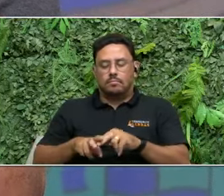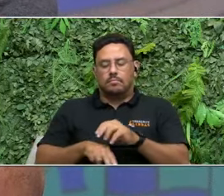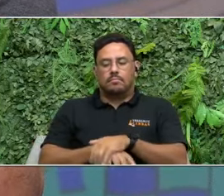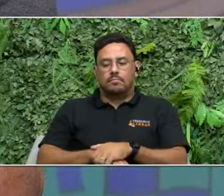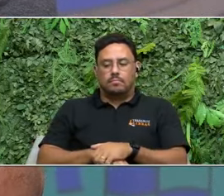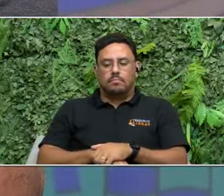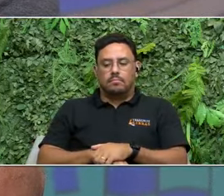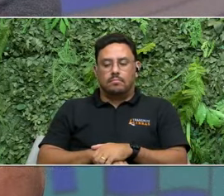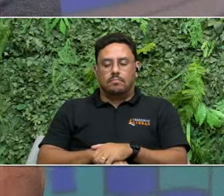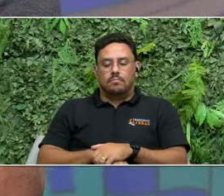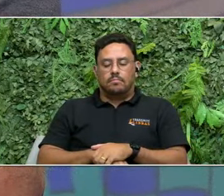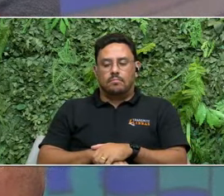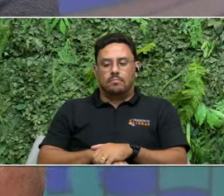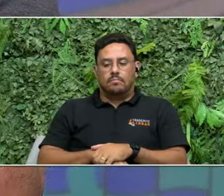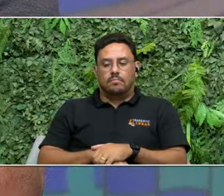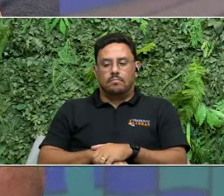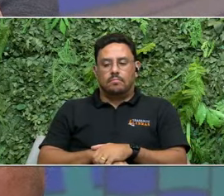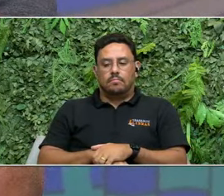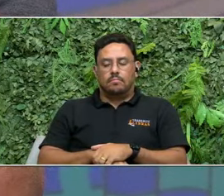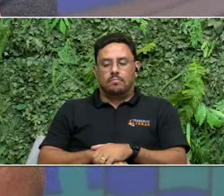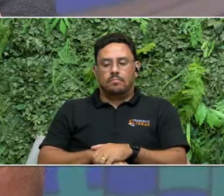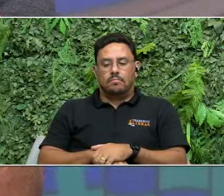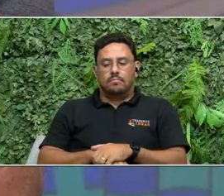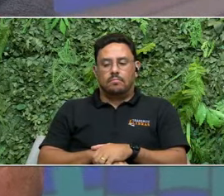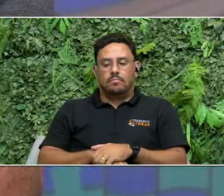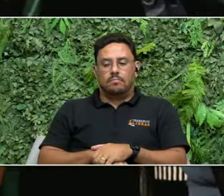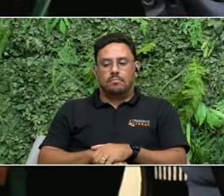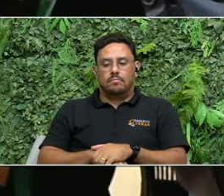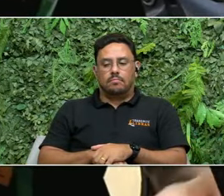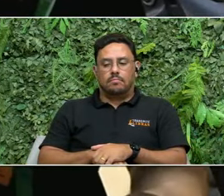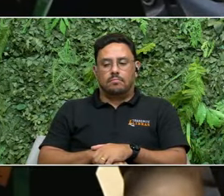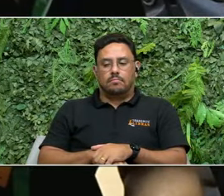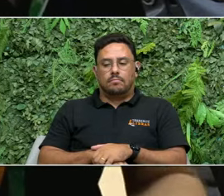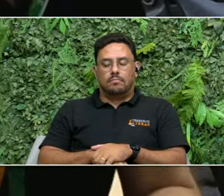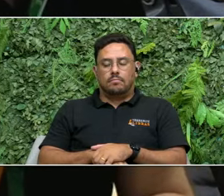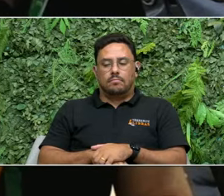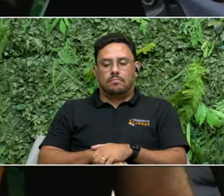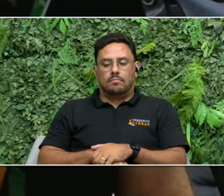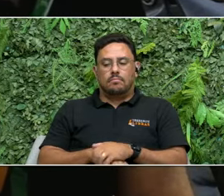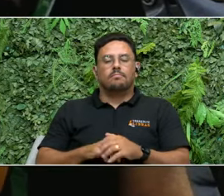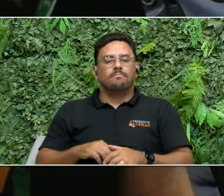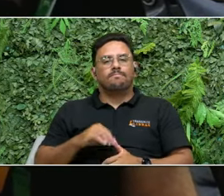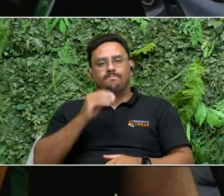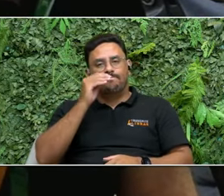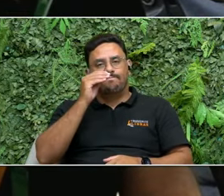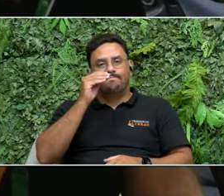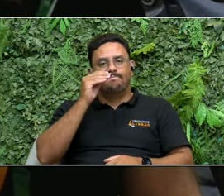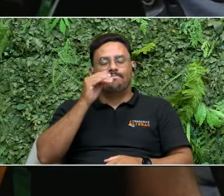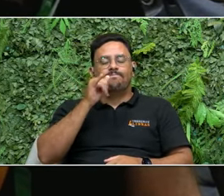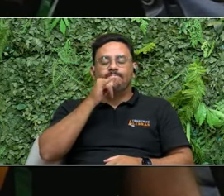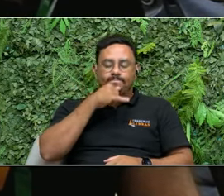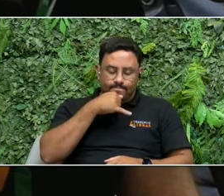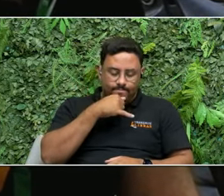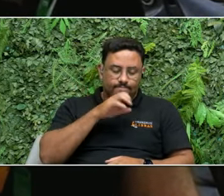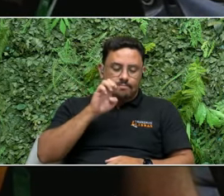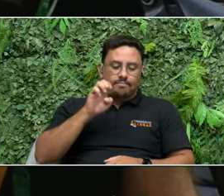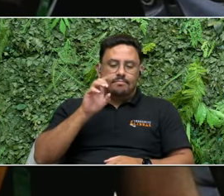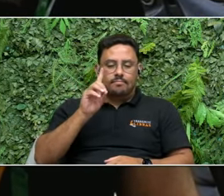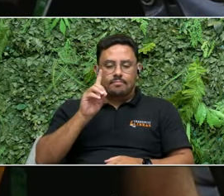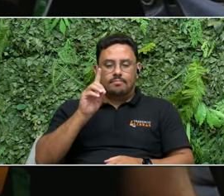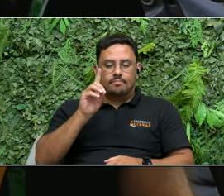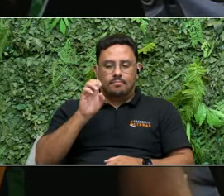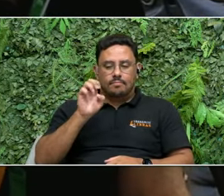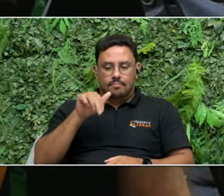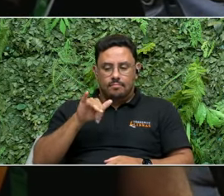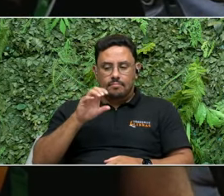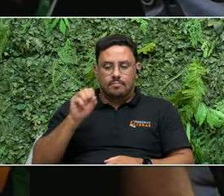nota fala ah o assim me decepcionei muito com ET Nilson que não é uma decepção